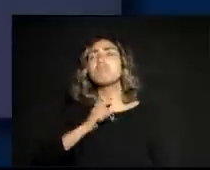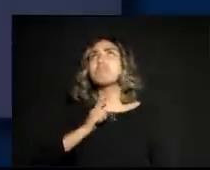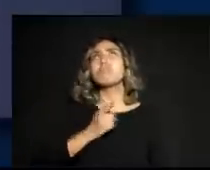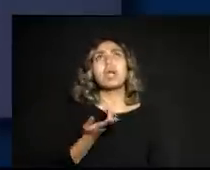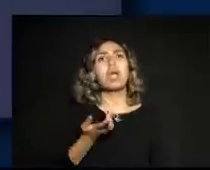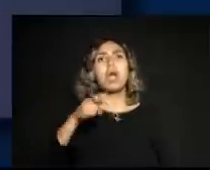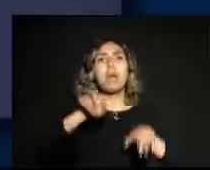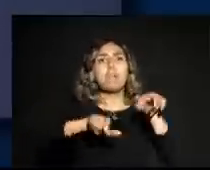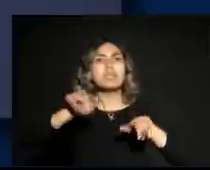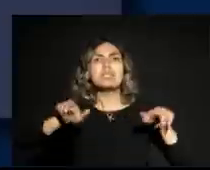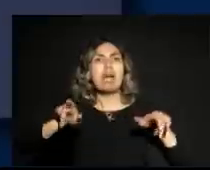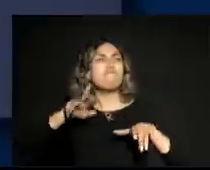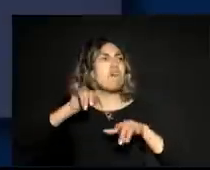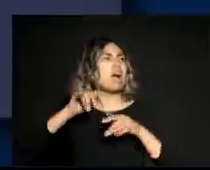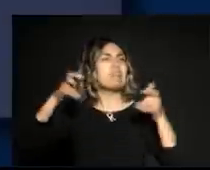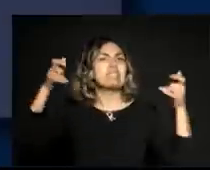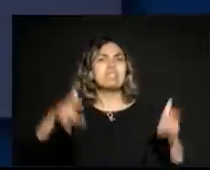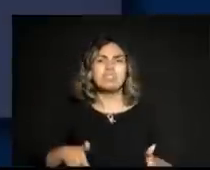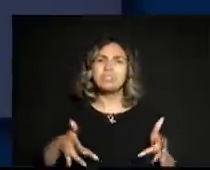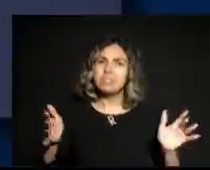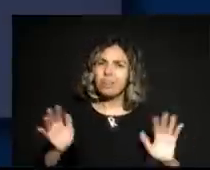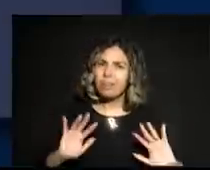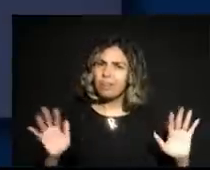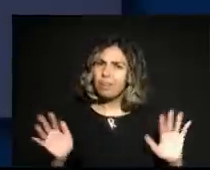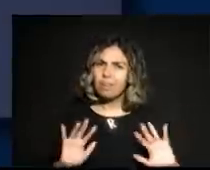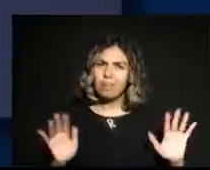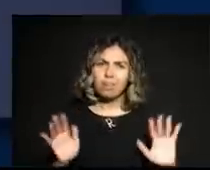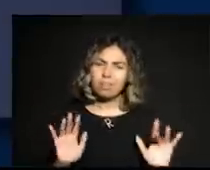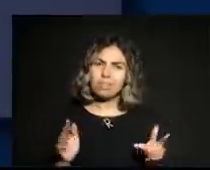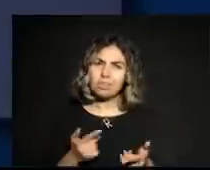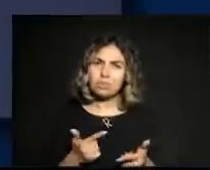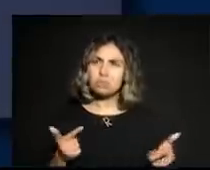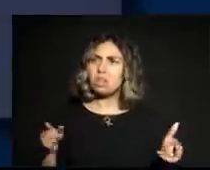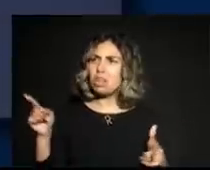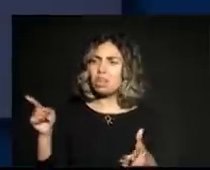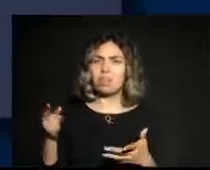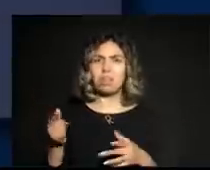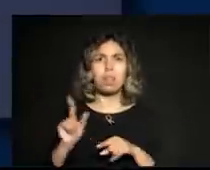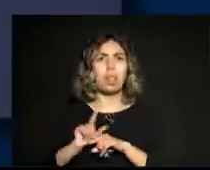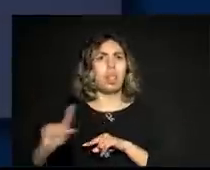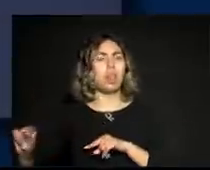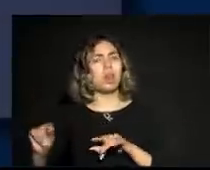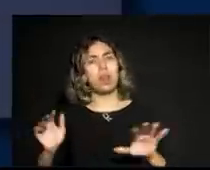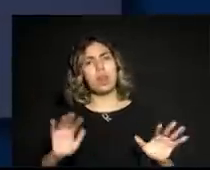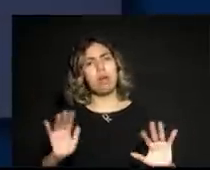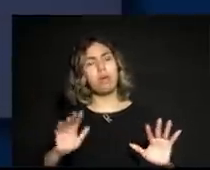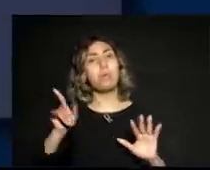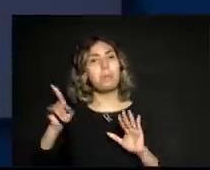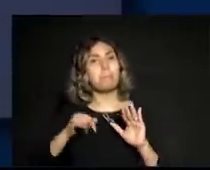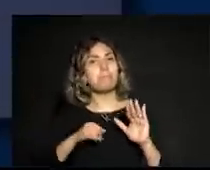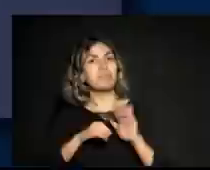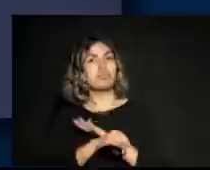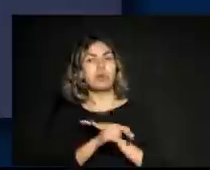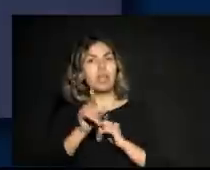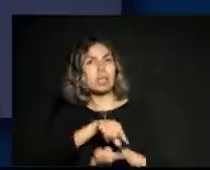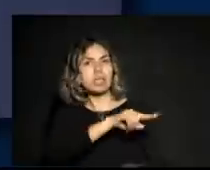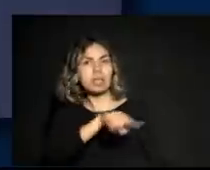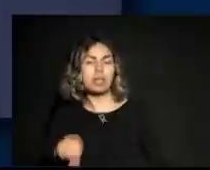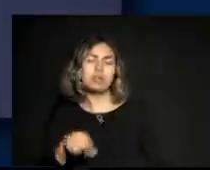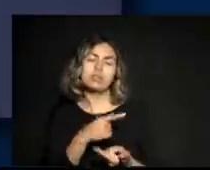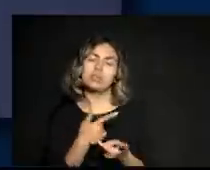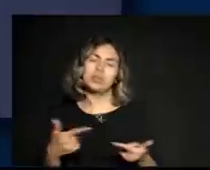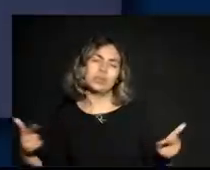mil empresários que vão fugir no existe nada parecido com isso o cara não vai nem sair de férias em um plano de investimento tá sendo cancelado